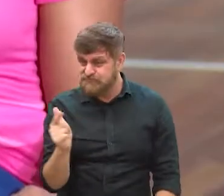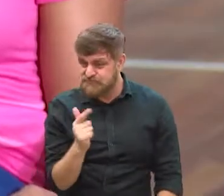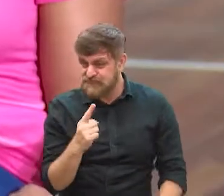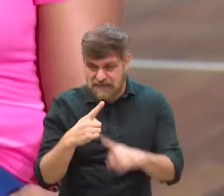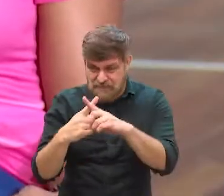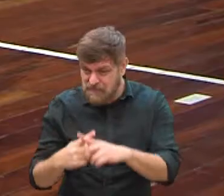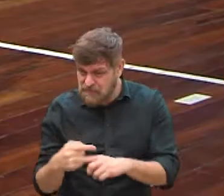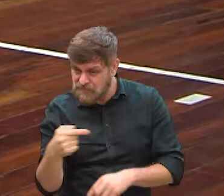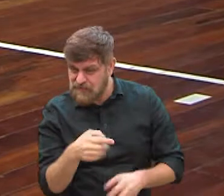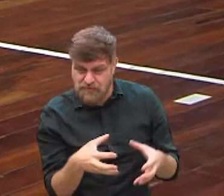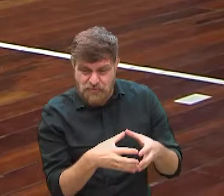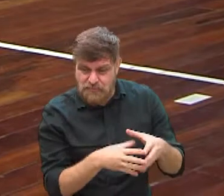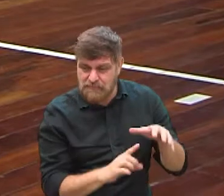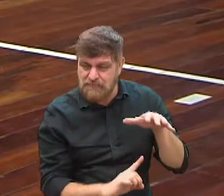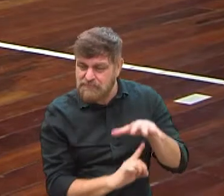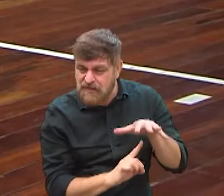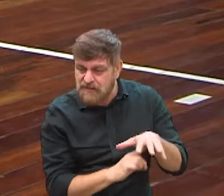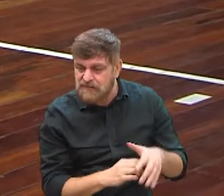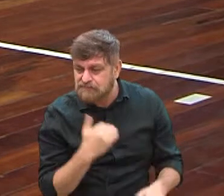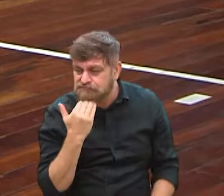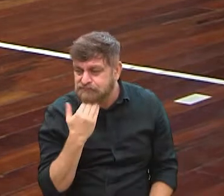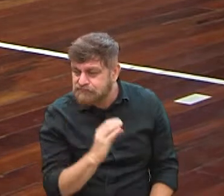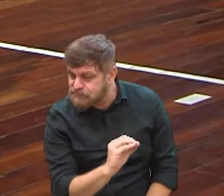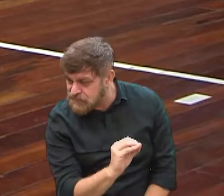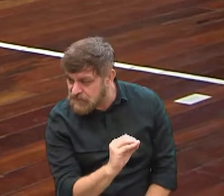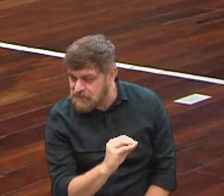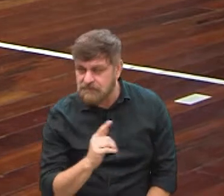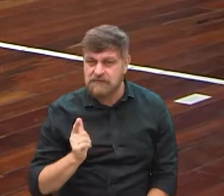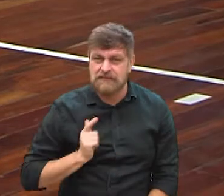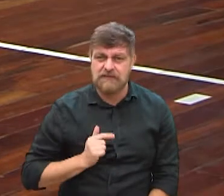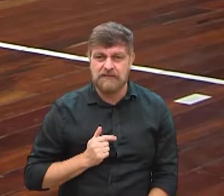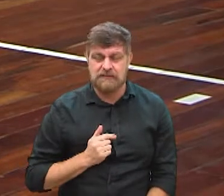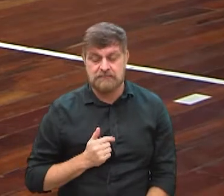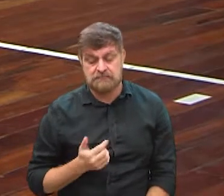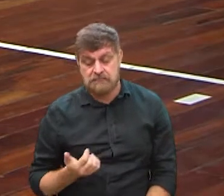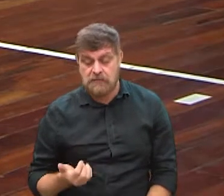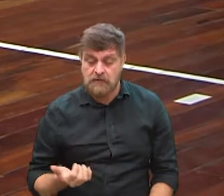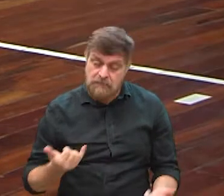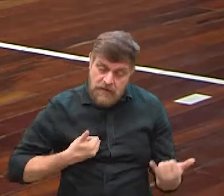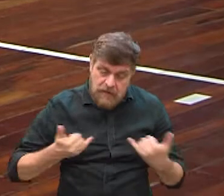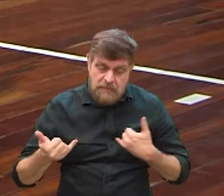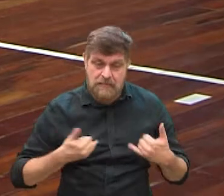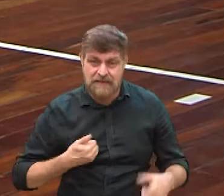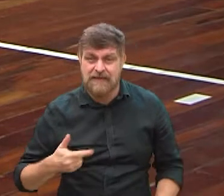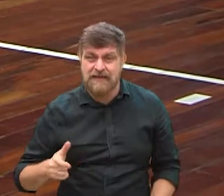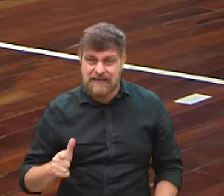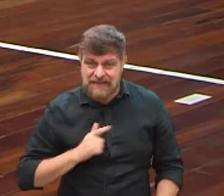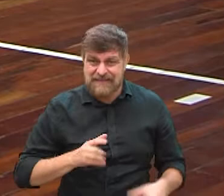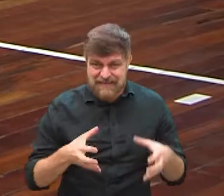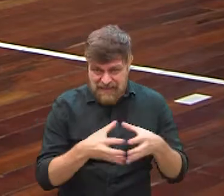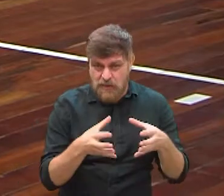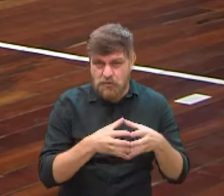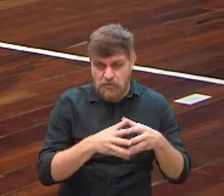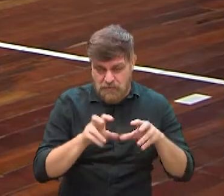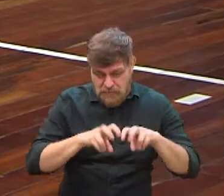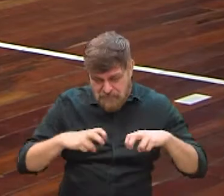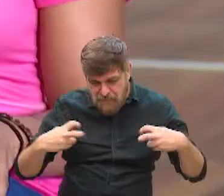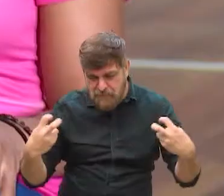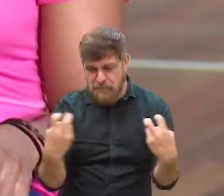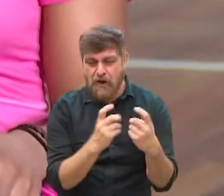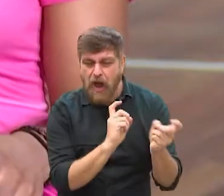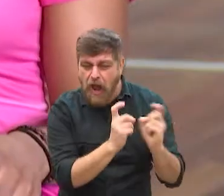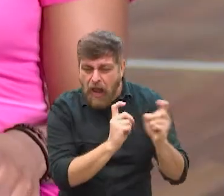equipe do Paraná. Recentemente fiquei sabendo que tem algumas equipes que têm interesse, né, já participaram até da reunião da